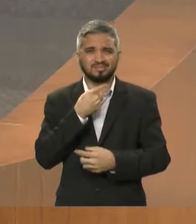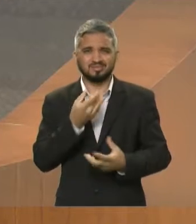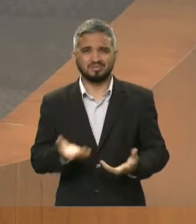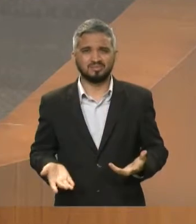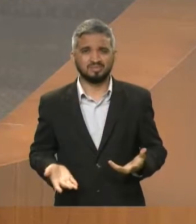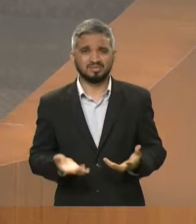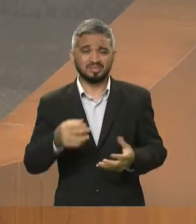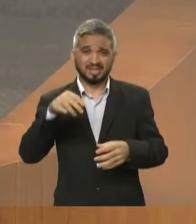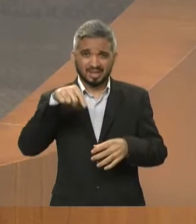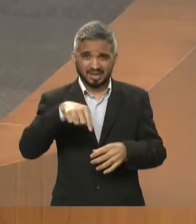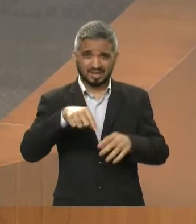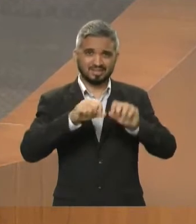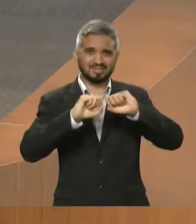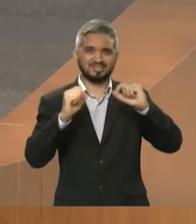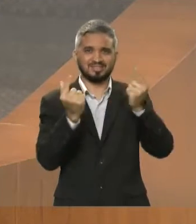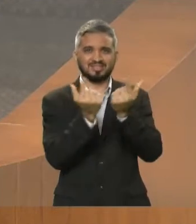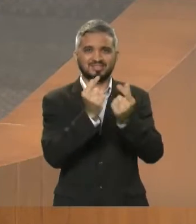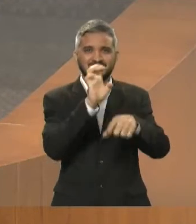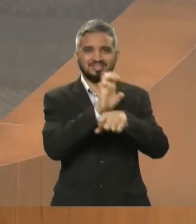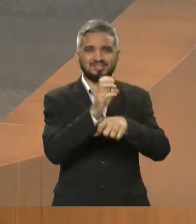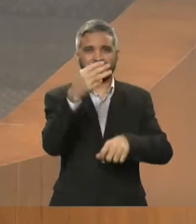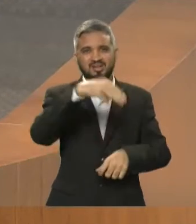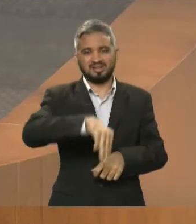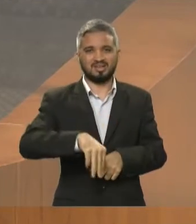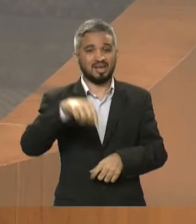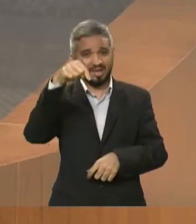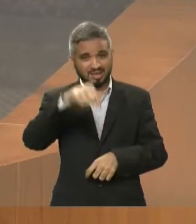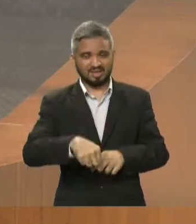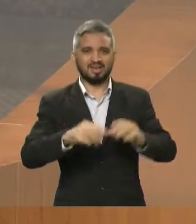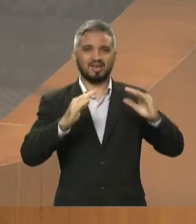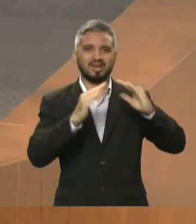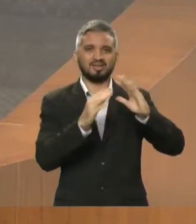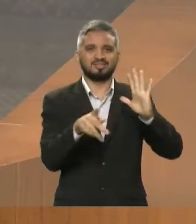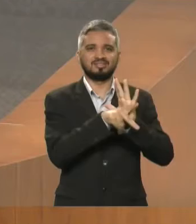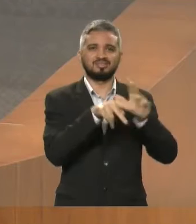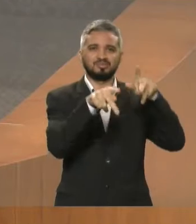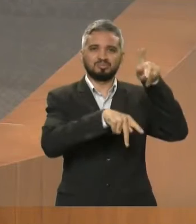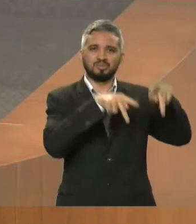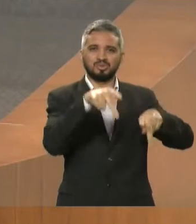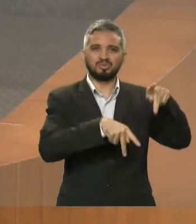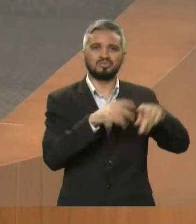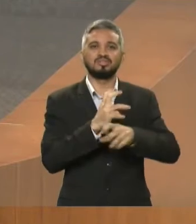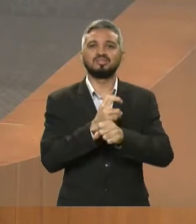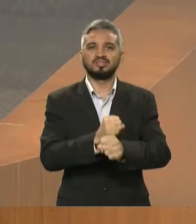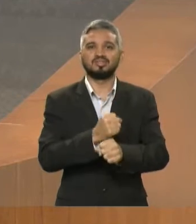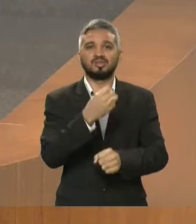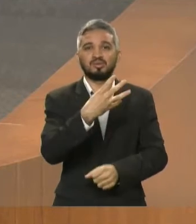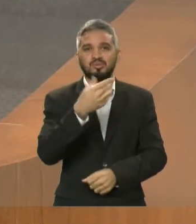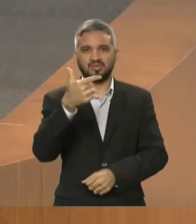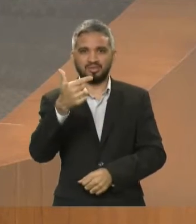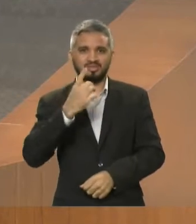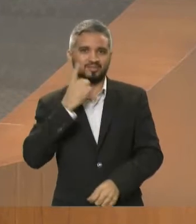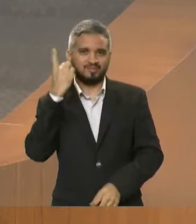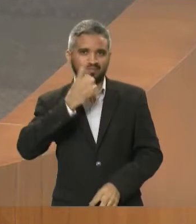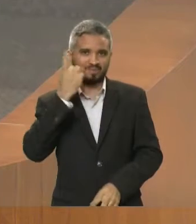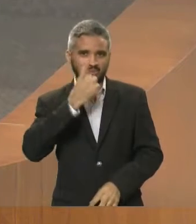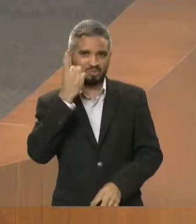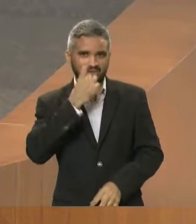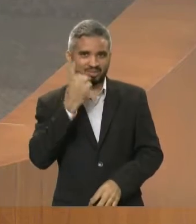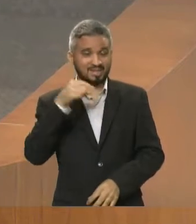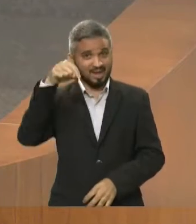Legislativa do Estado do Maranhão. É a casa do povo. Somos 42 deputados. Aqui nós exercemos a arte de